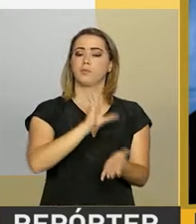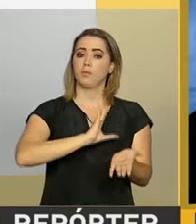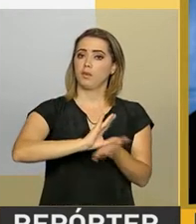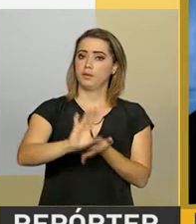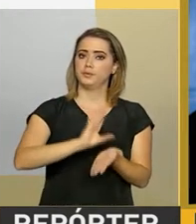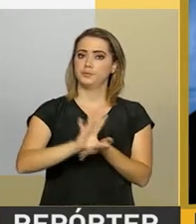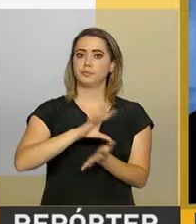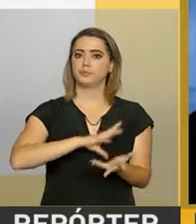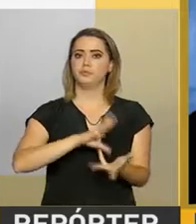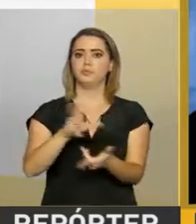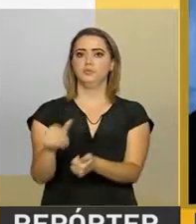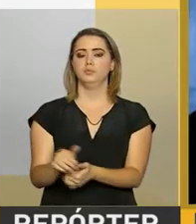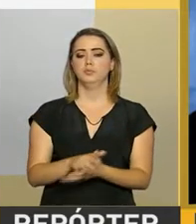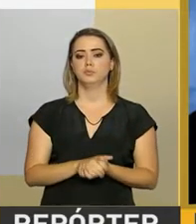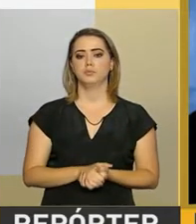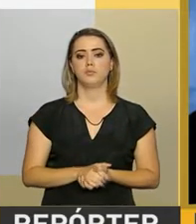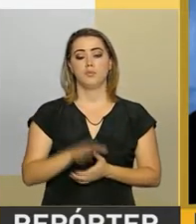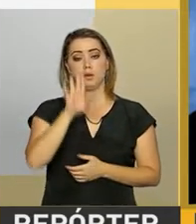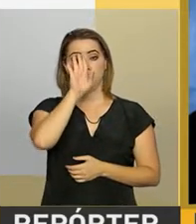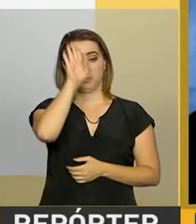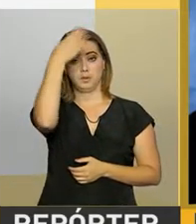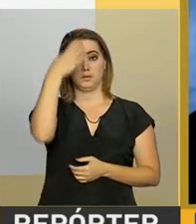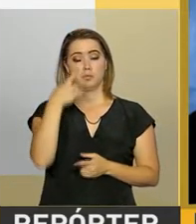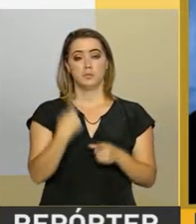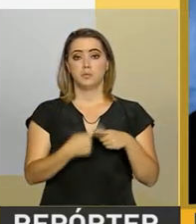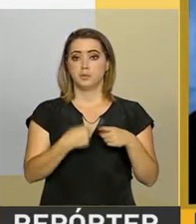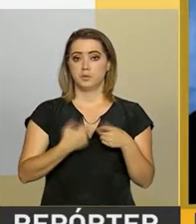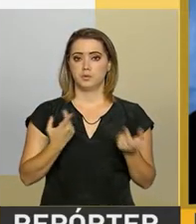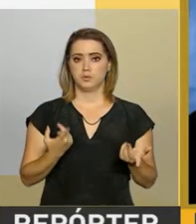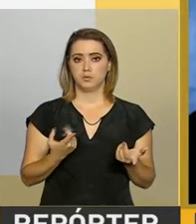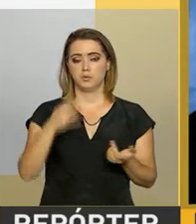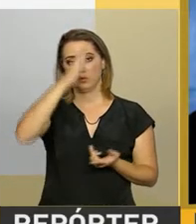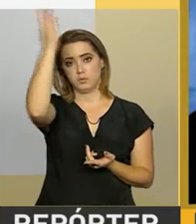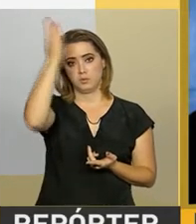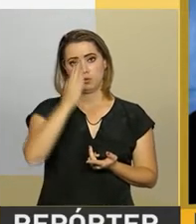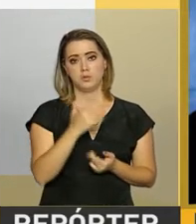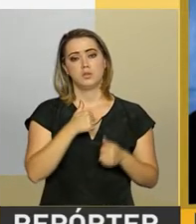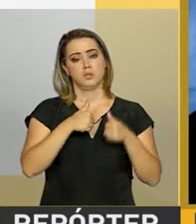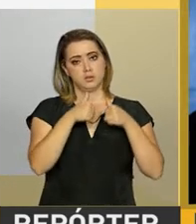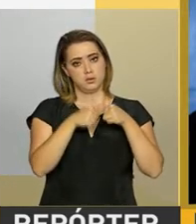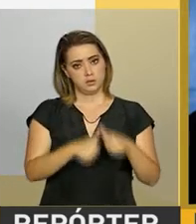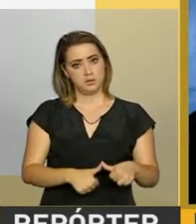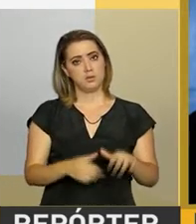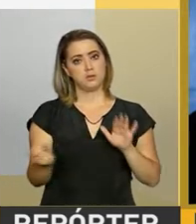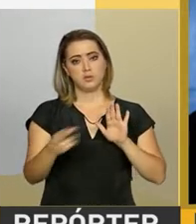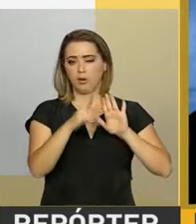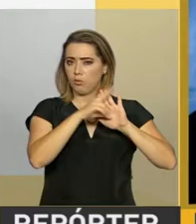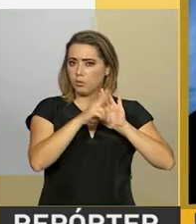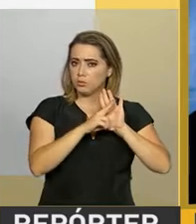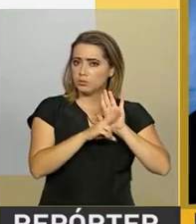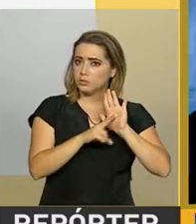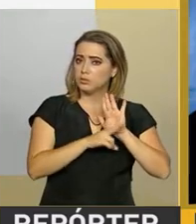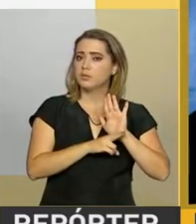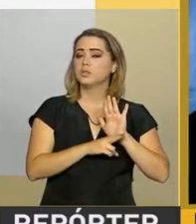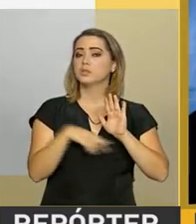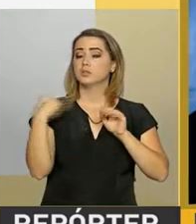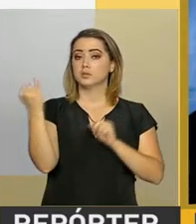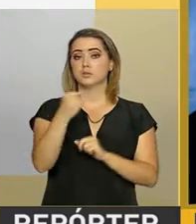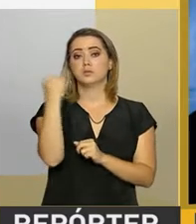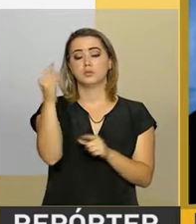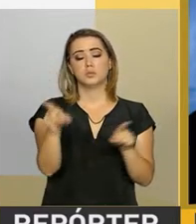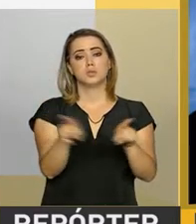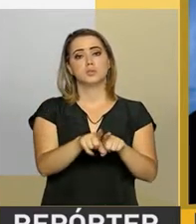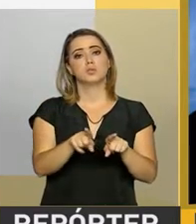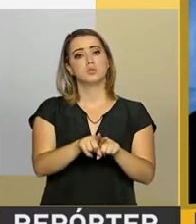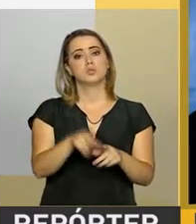mundo, principalmente porque o Brasil está fazendo reformas fundamentais e, ao mesmo